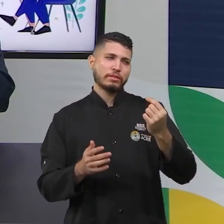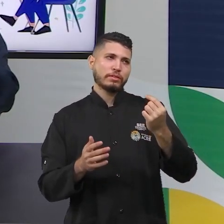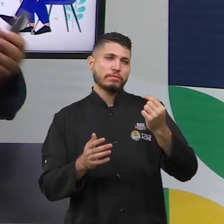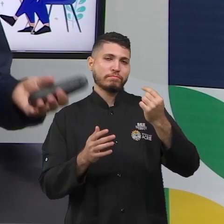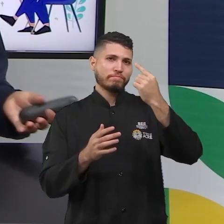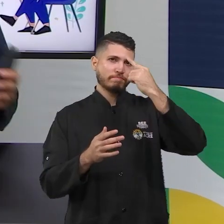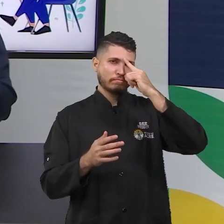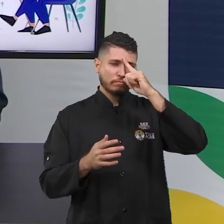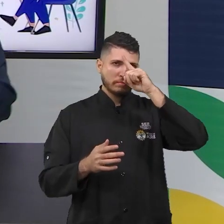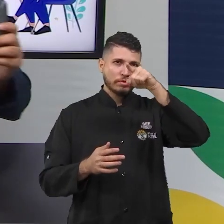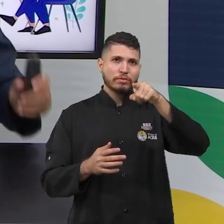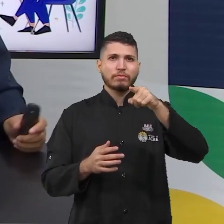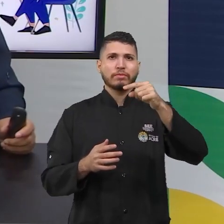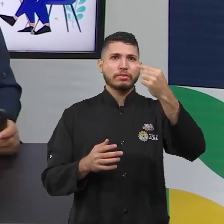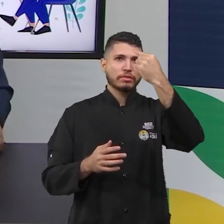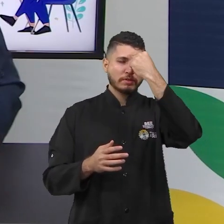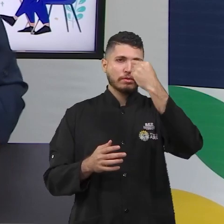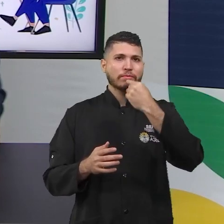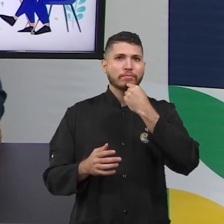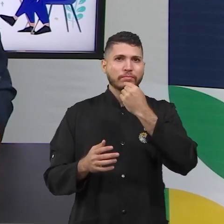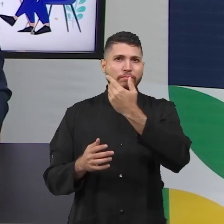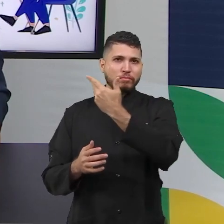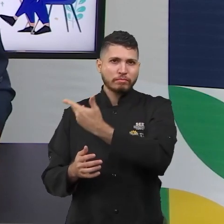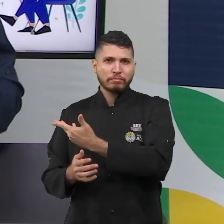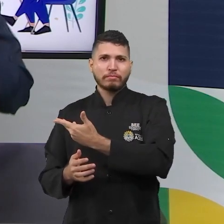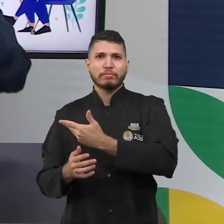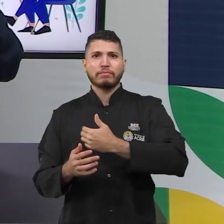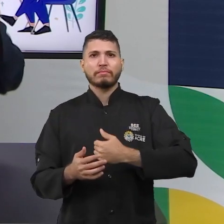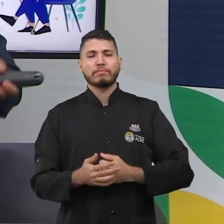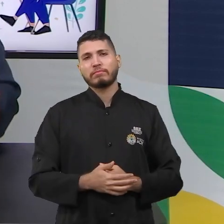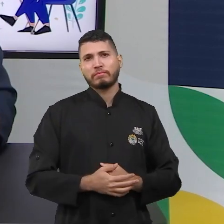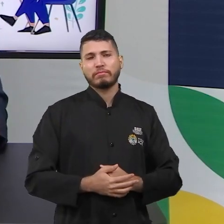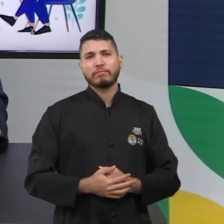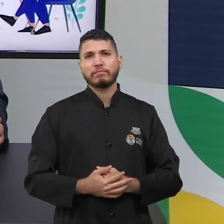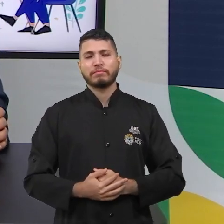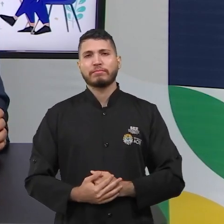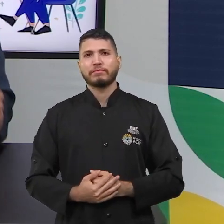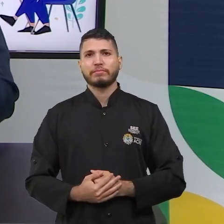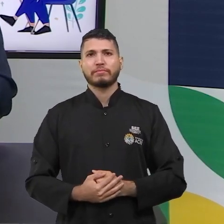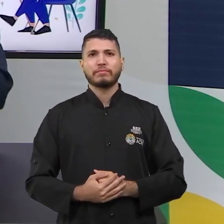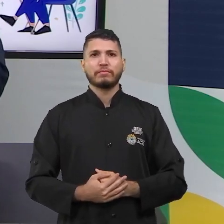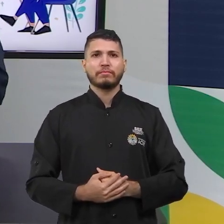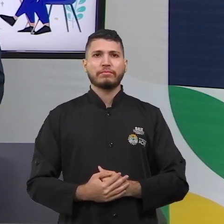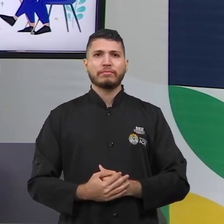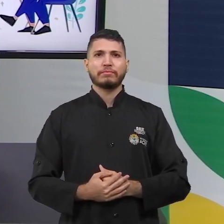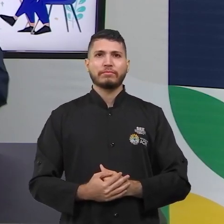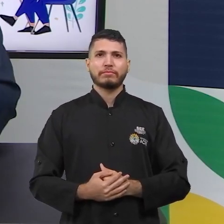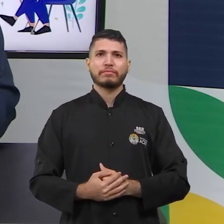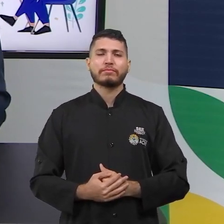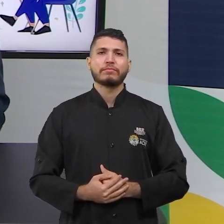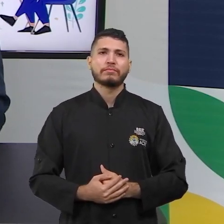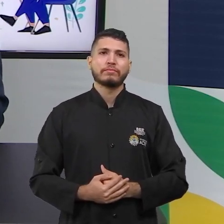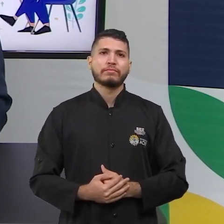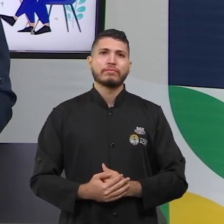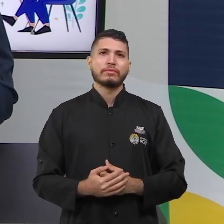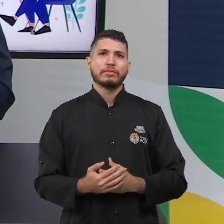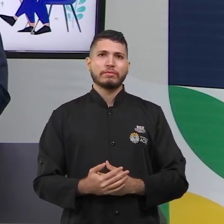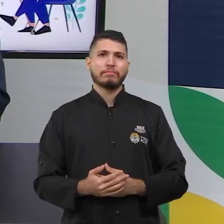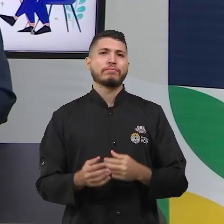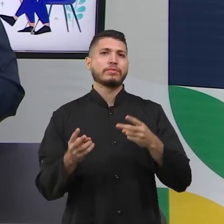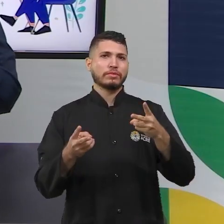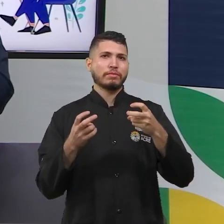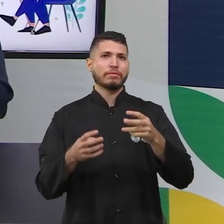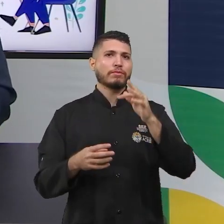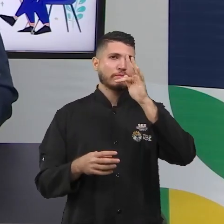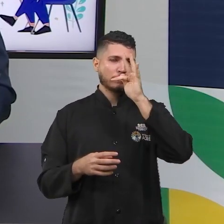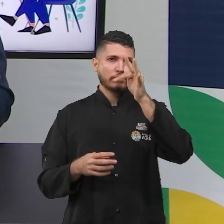sem necessariamente precisar ali de uma pessoa, como é o caso de um design. Então percebam que esse é o futuro.